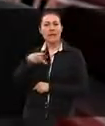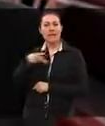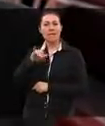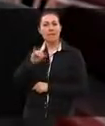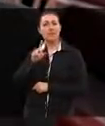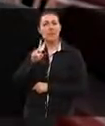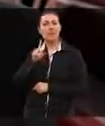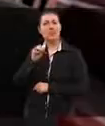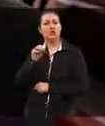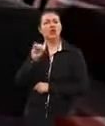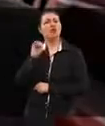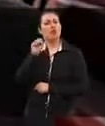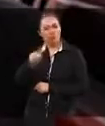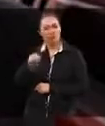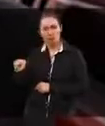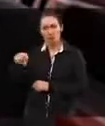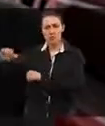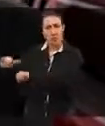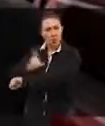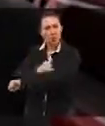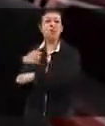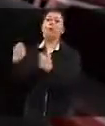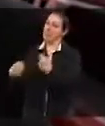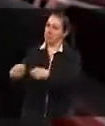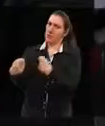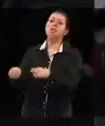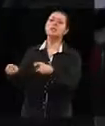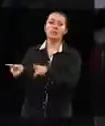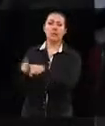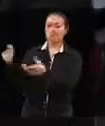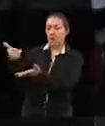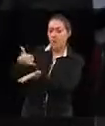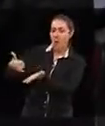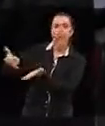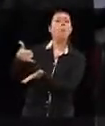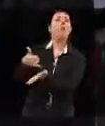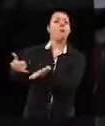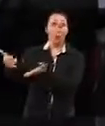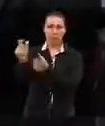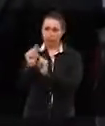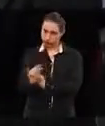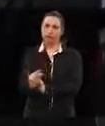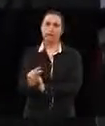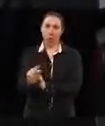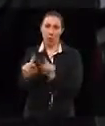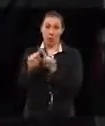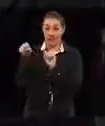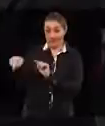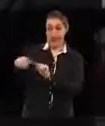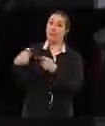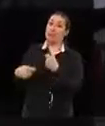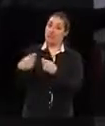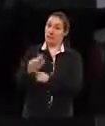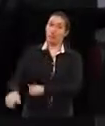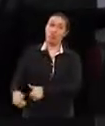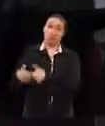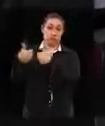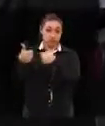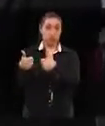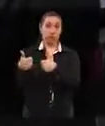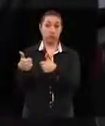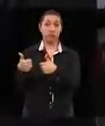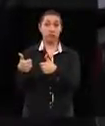uma quantidade de gorduras adequada, pouca, mas precisamos também, né? Então, que essas gorduras sejam gorduras de